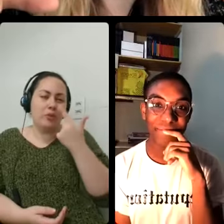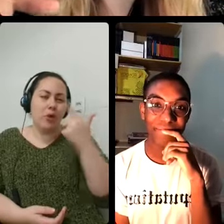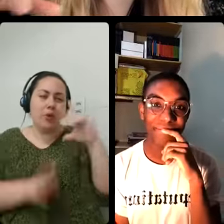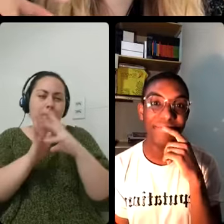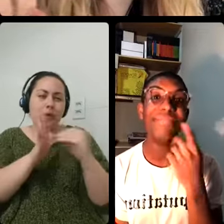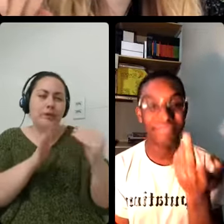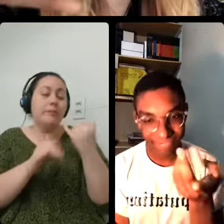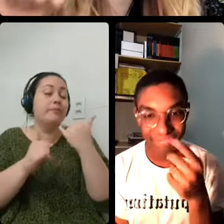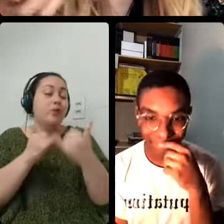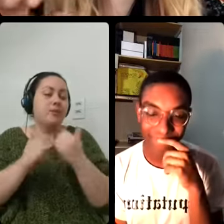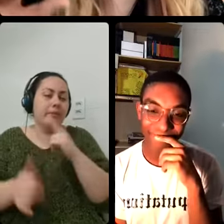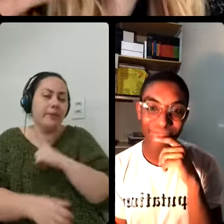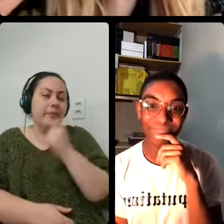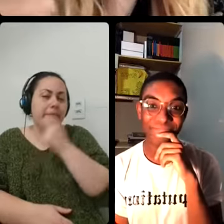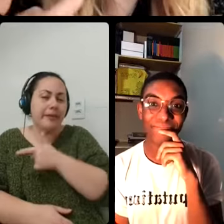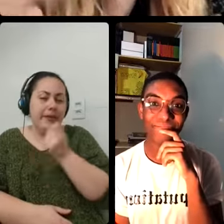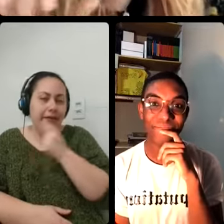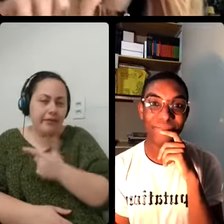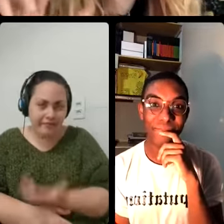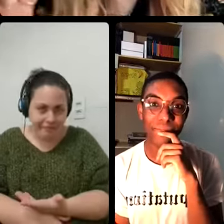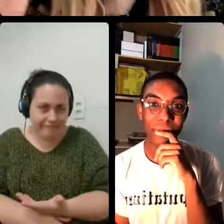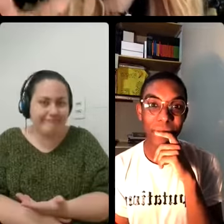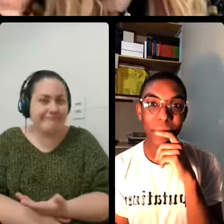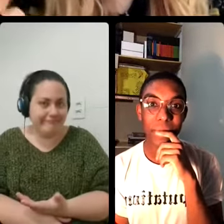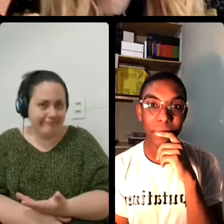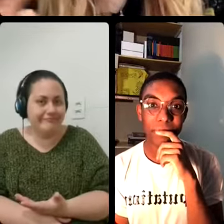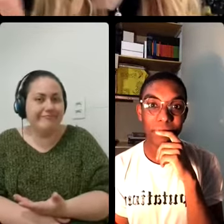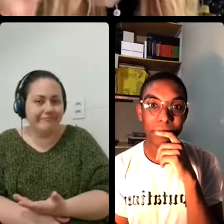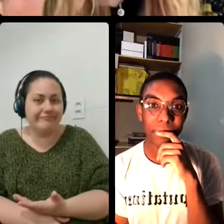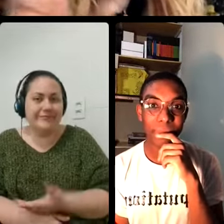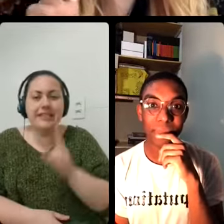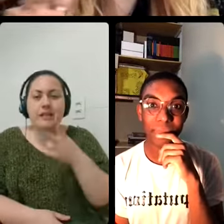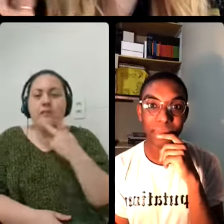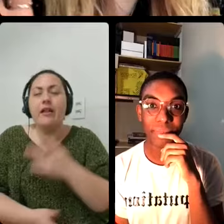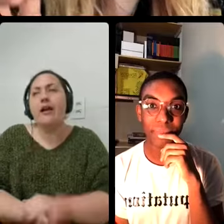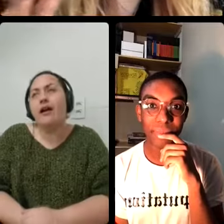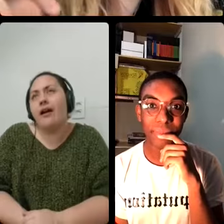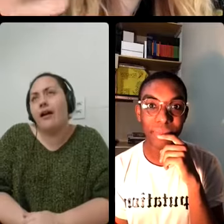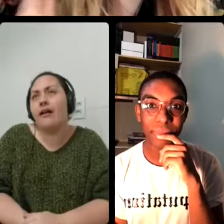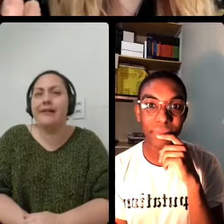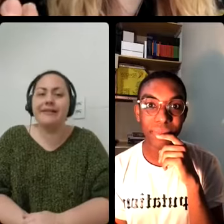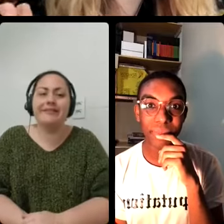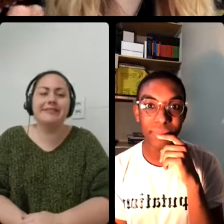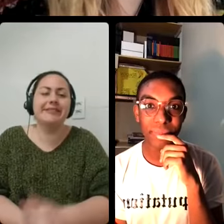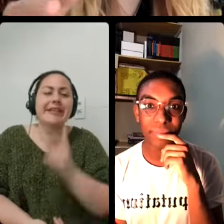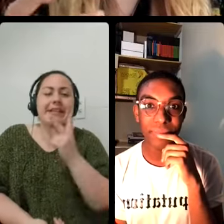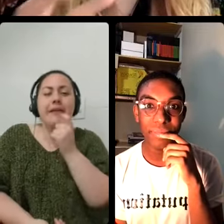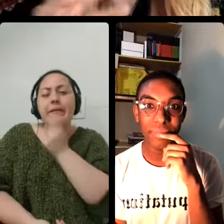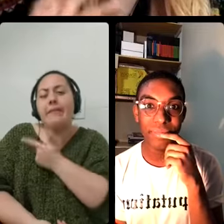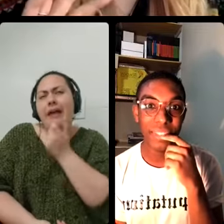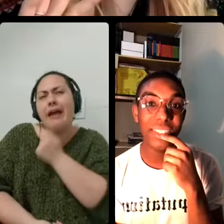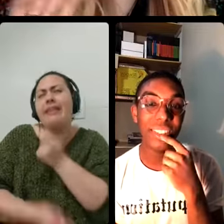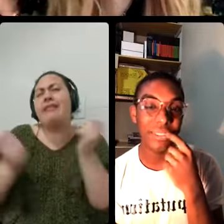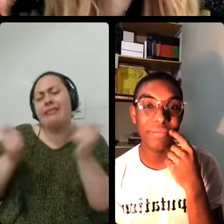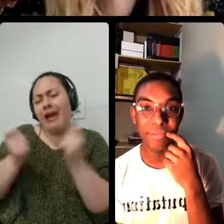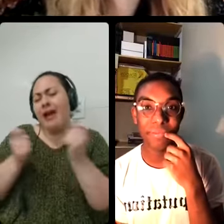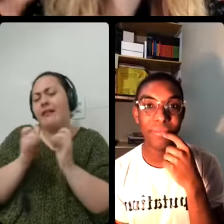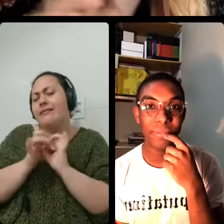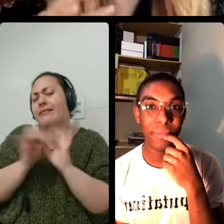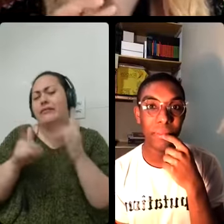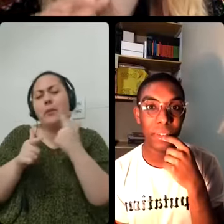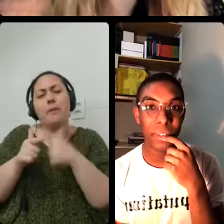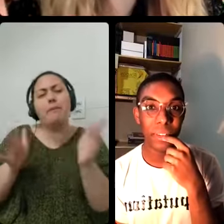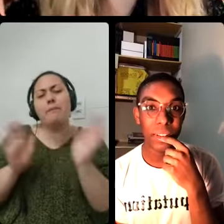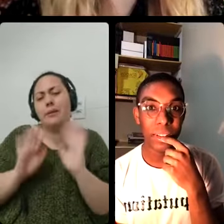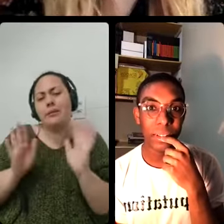né? Assim, como se fosse uma via mais possível, né? Até porque, enfim, depois da questão